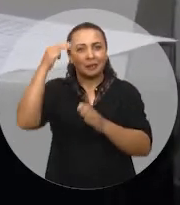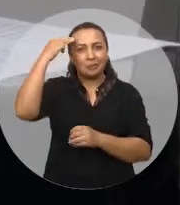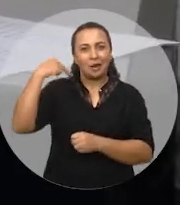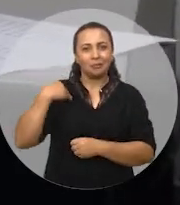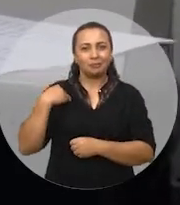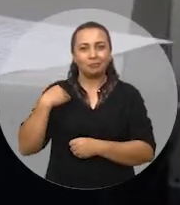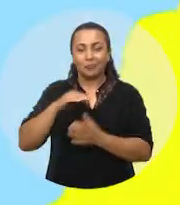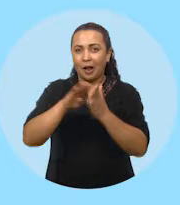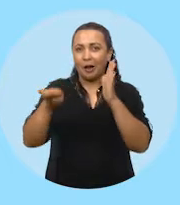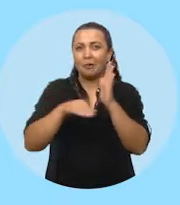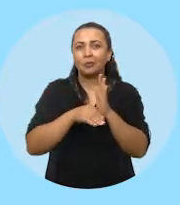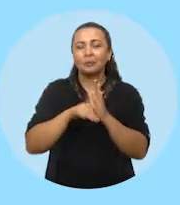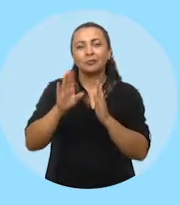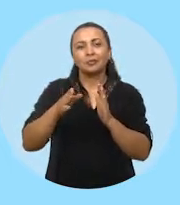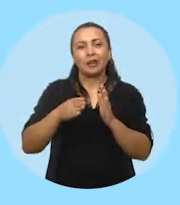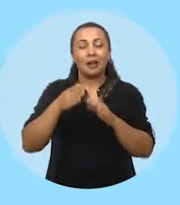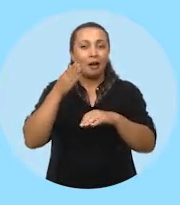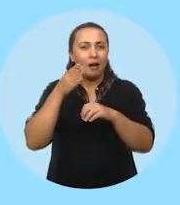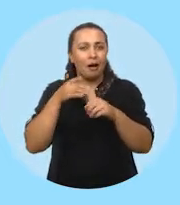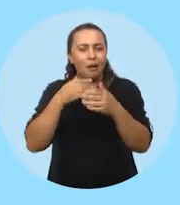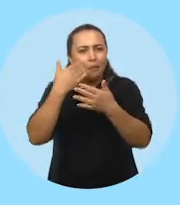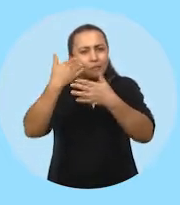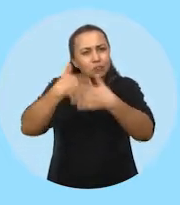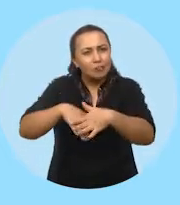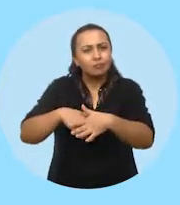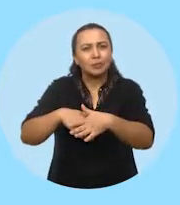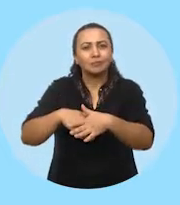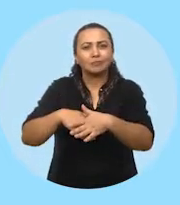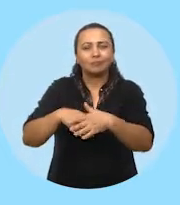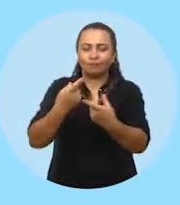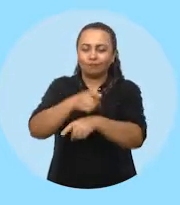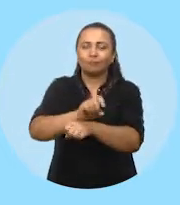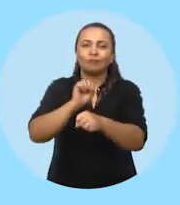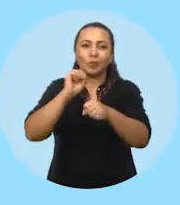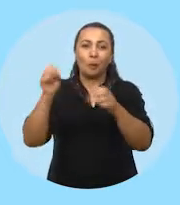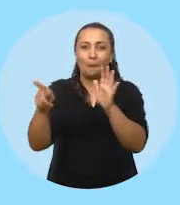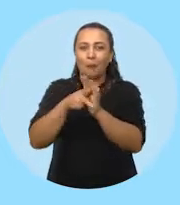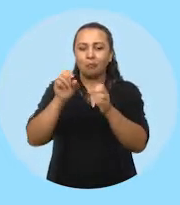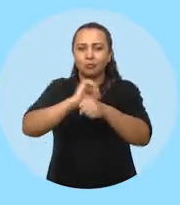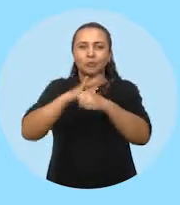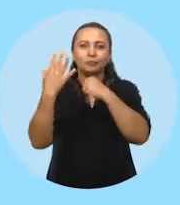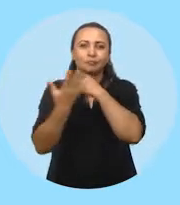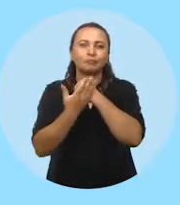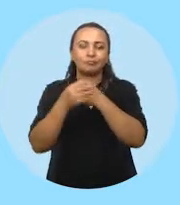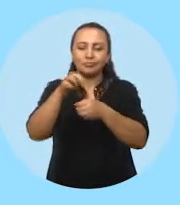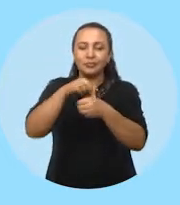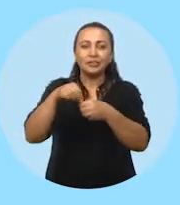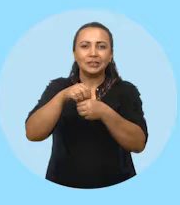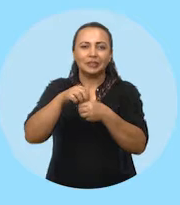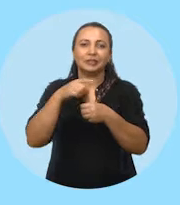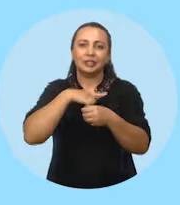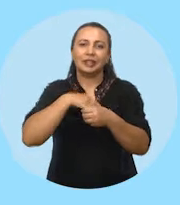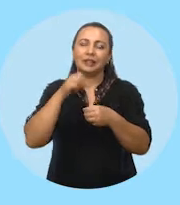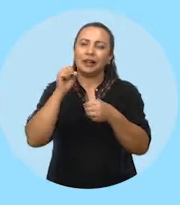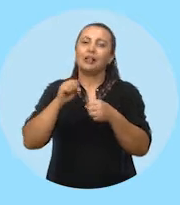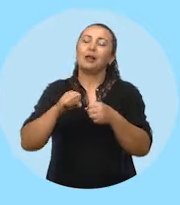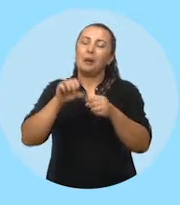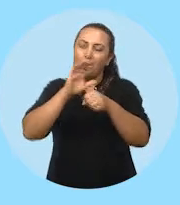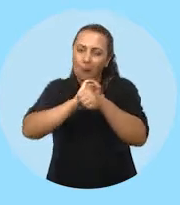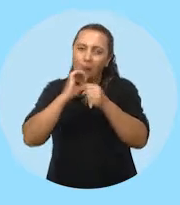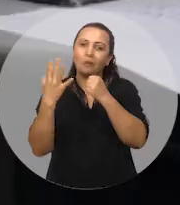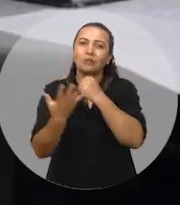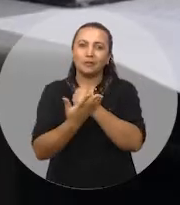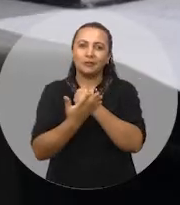etapa já são os testes desses inibidores contra o próprio coronavírus, em células carregando o coronavírus. Isso